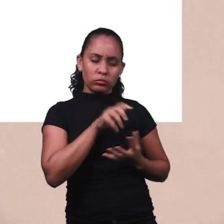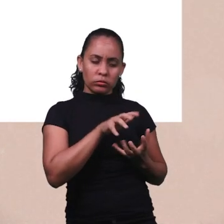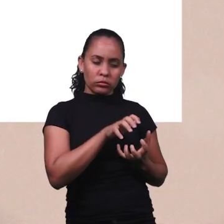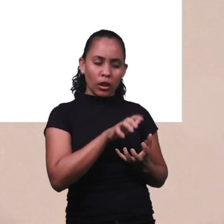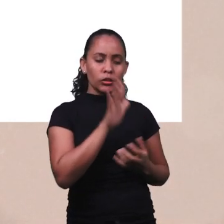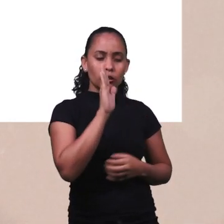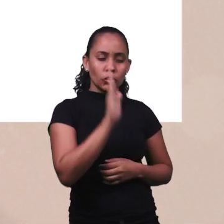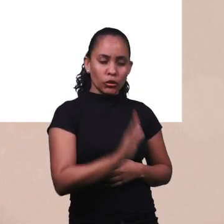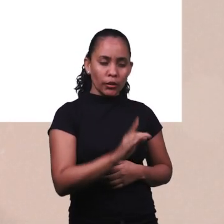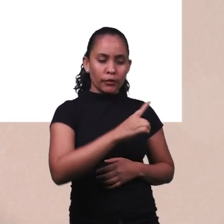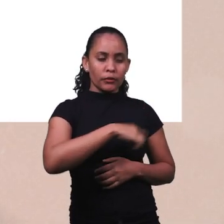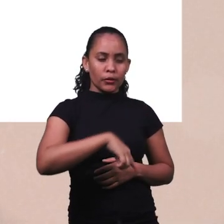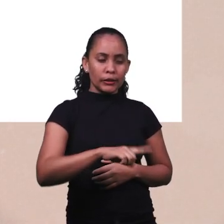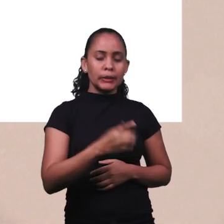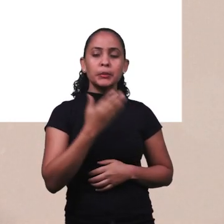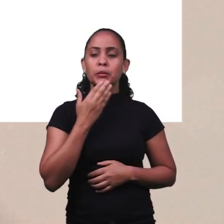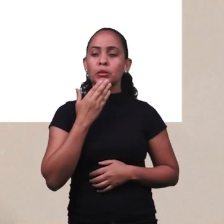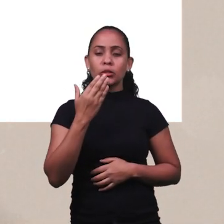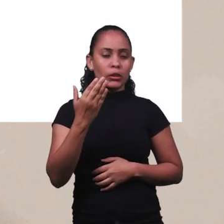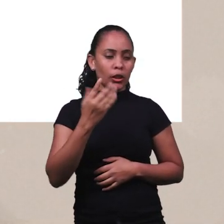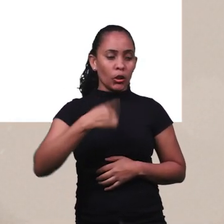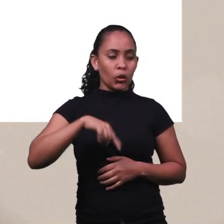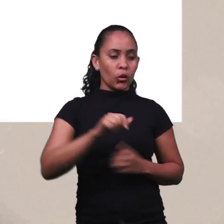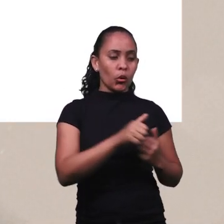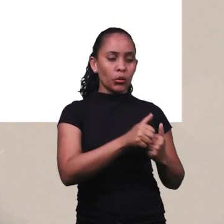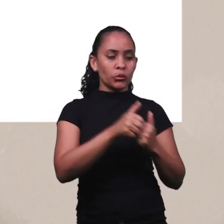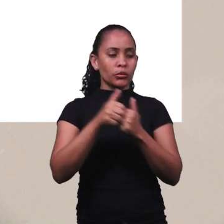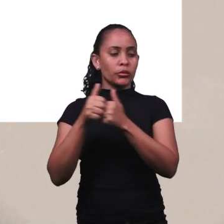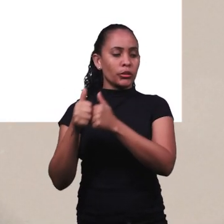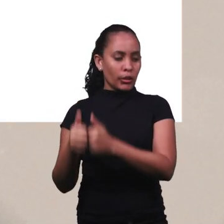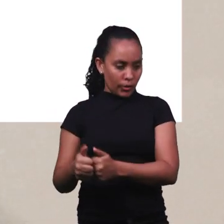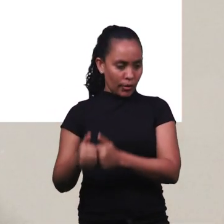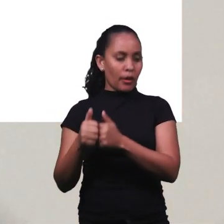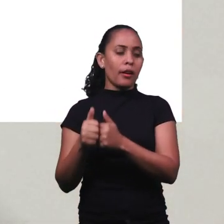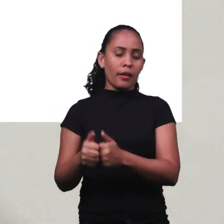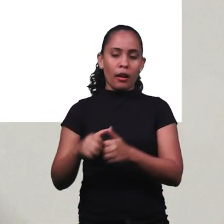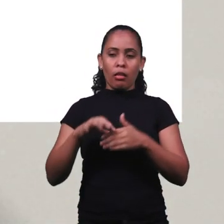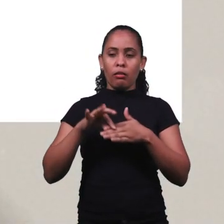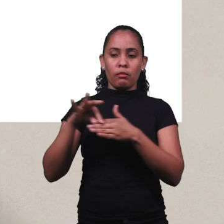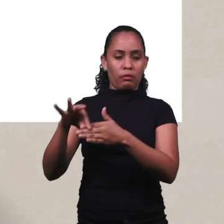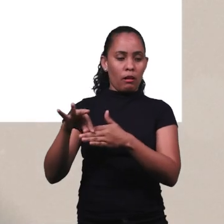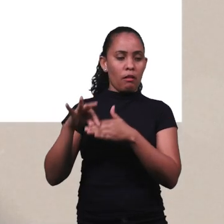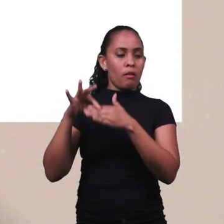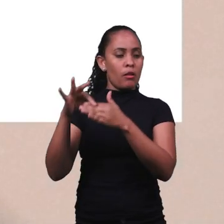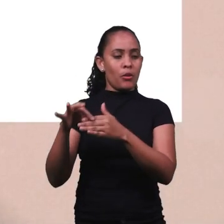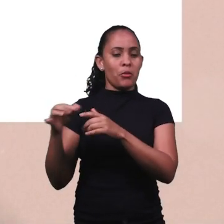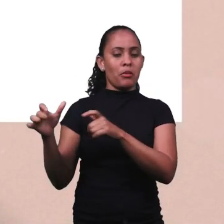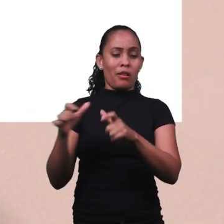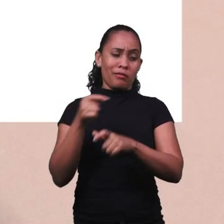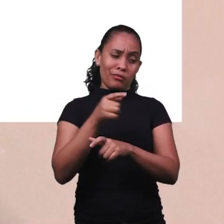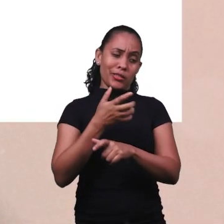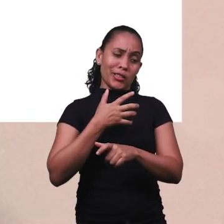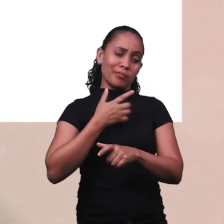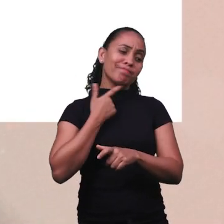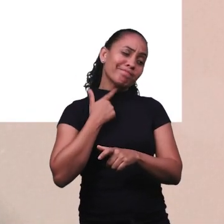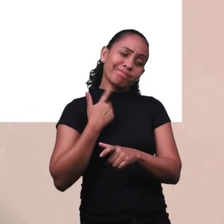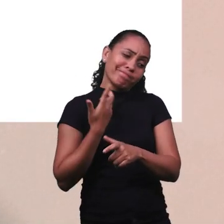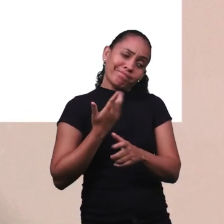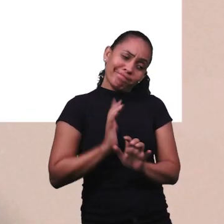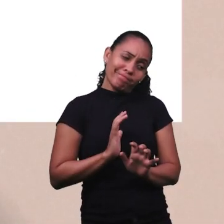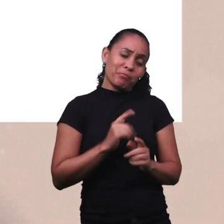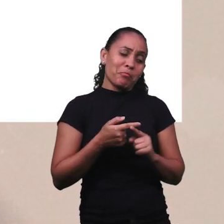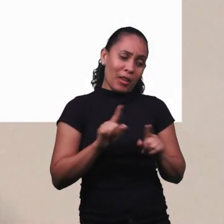velho, estenderás as mãos, e outro te cingirá e te levará para onde tu